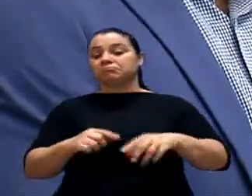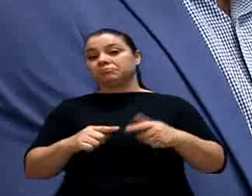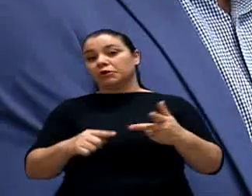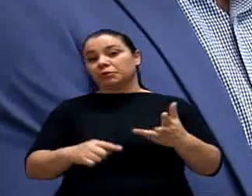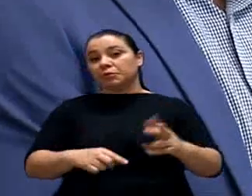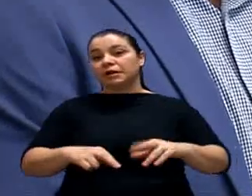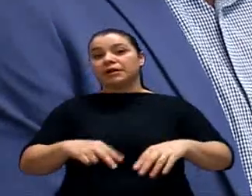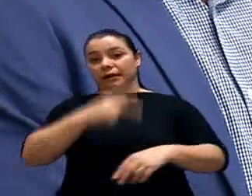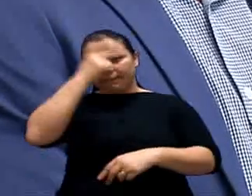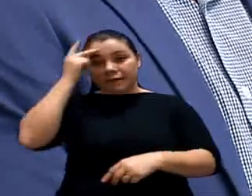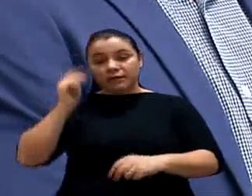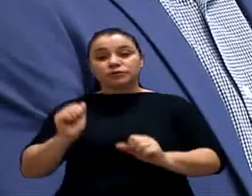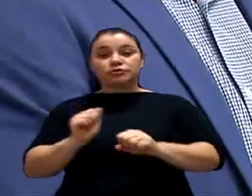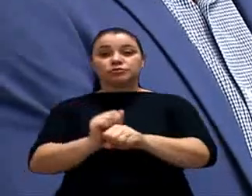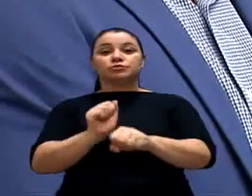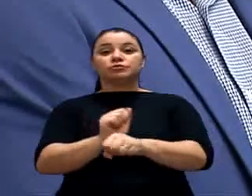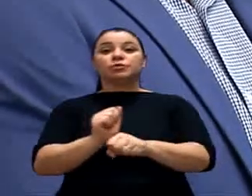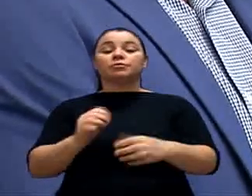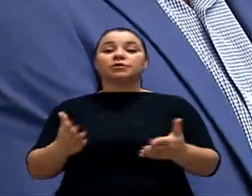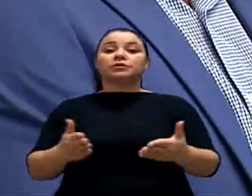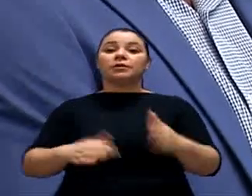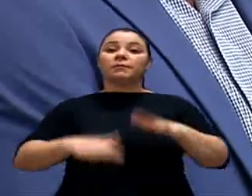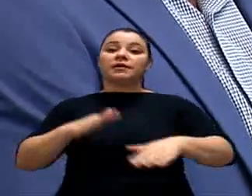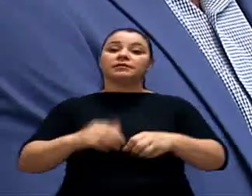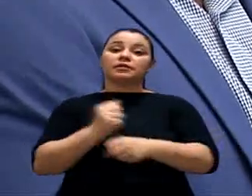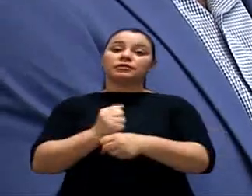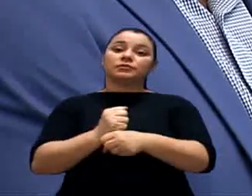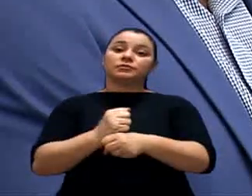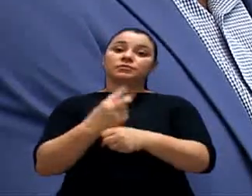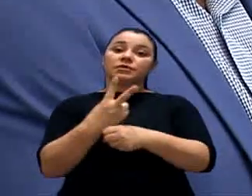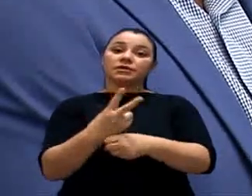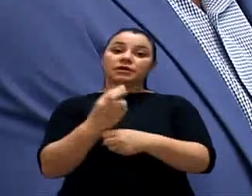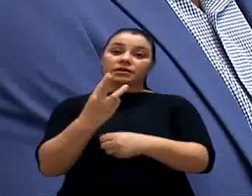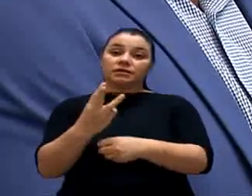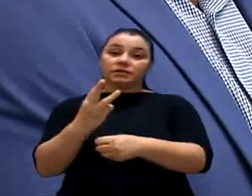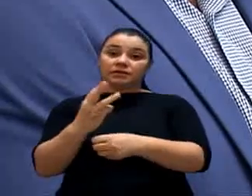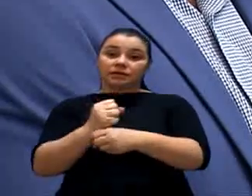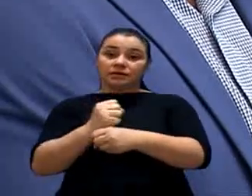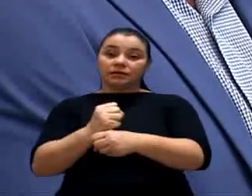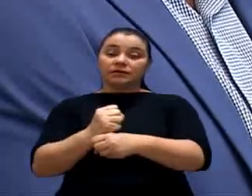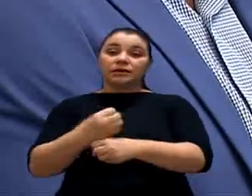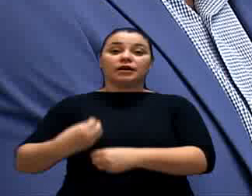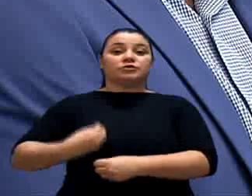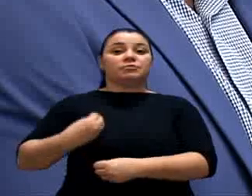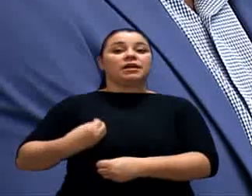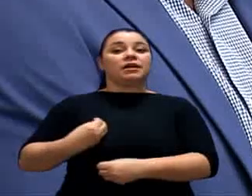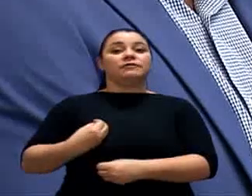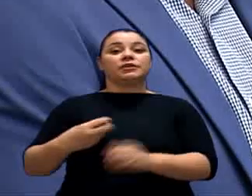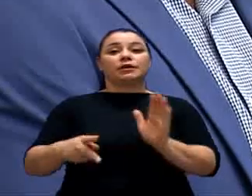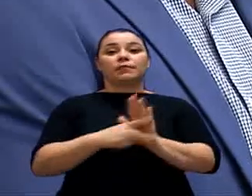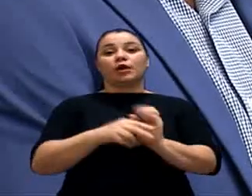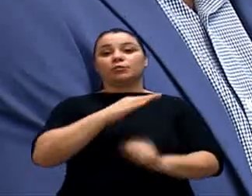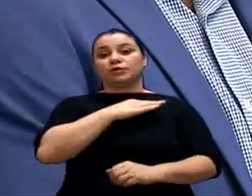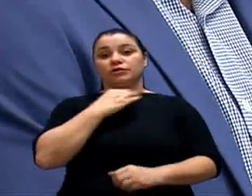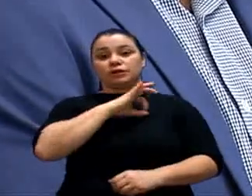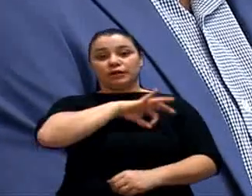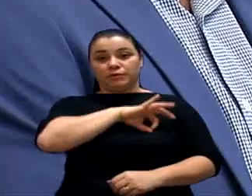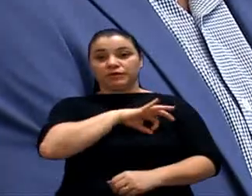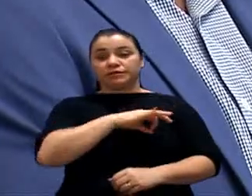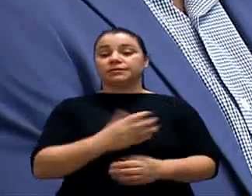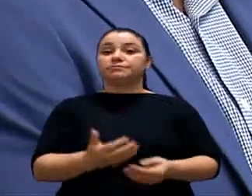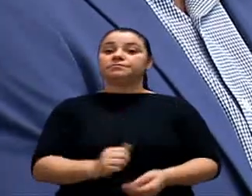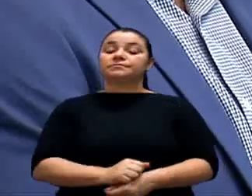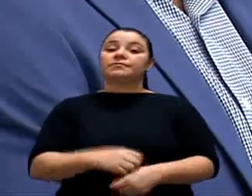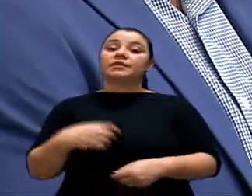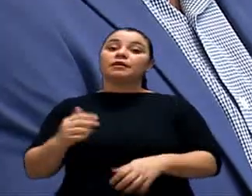né, de cidadãos, nós instituímos, nós fizemos por 3 anos consecutivos a Marcha pela Vida dos Policiais Militares. 2016, 2017, 2018,